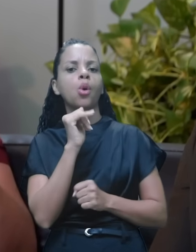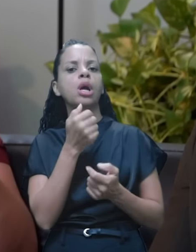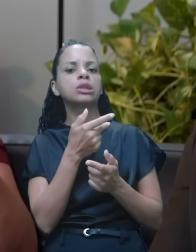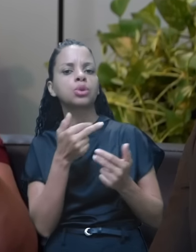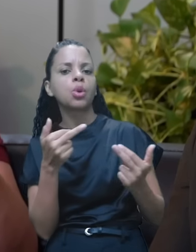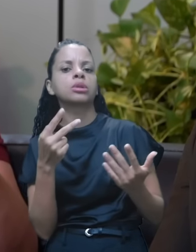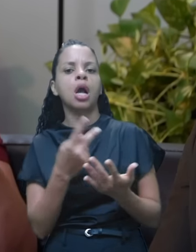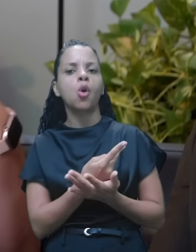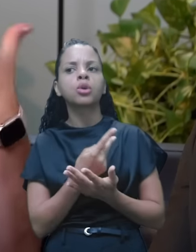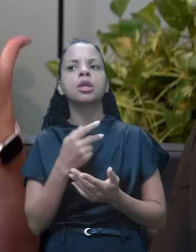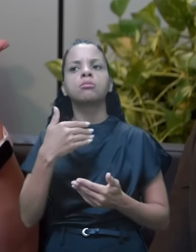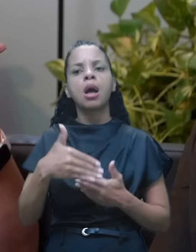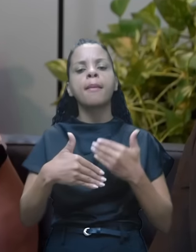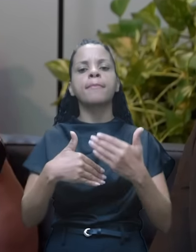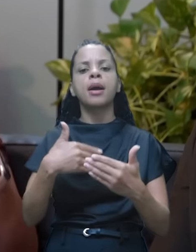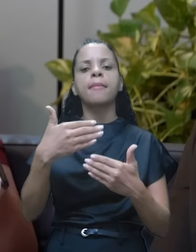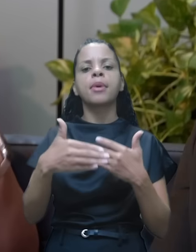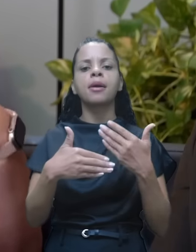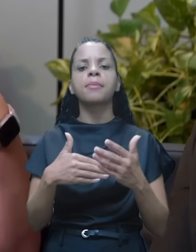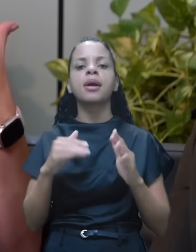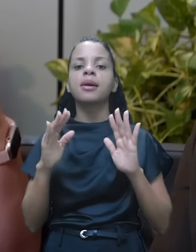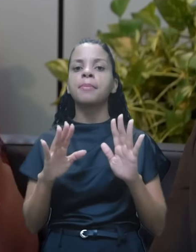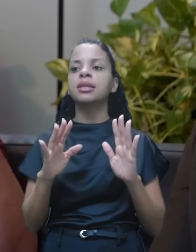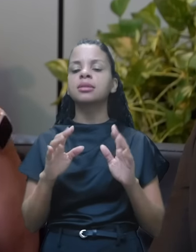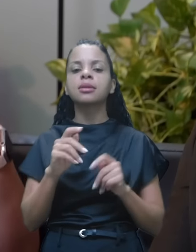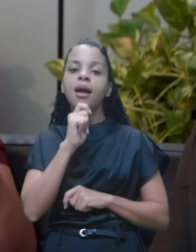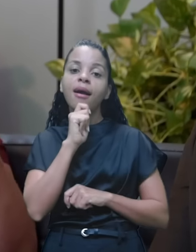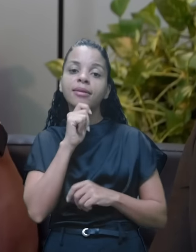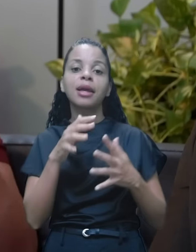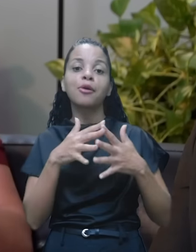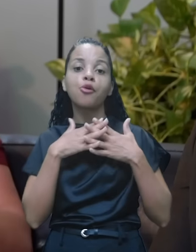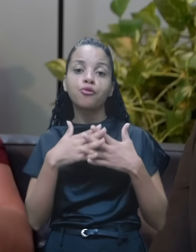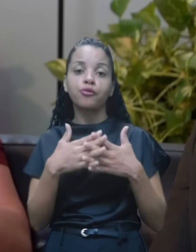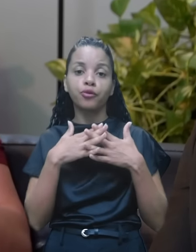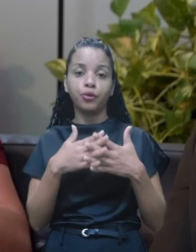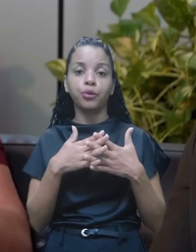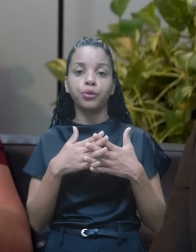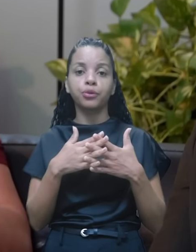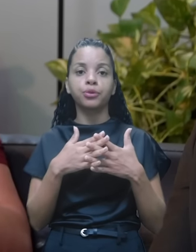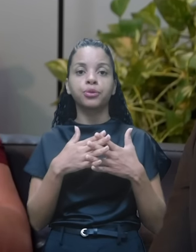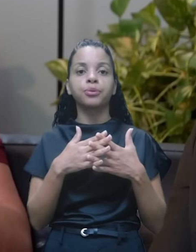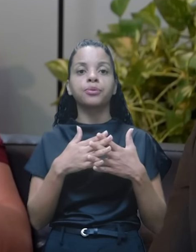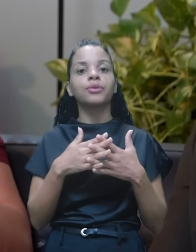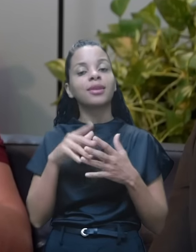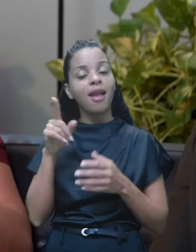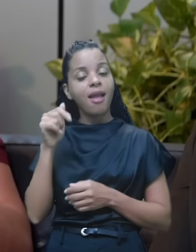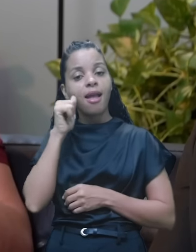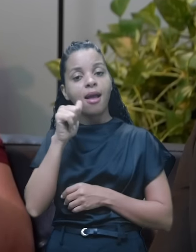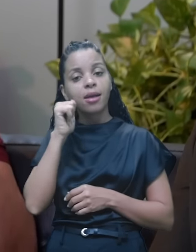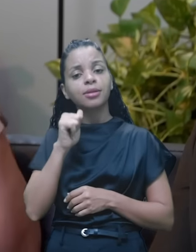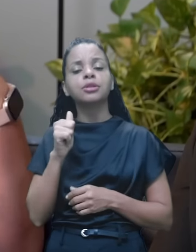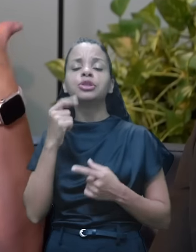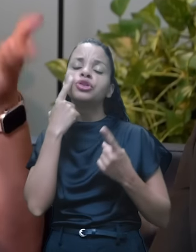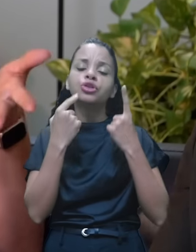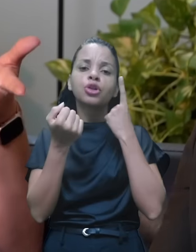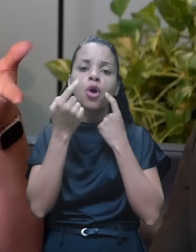deveria acontecer, mas quando as coisas aconteciam, eles ainda estavam confusos e Maria chorava muito.